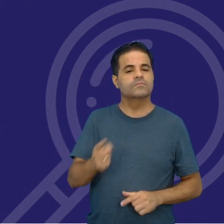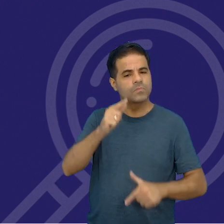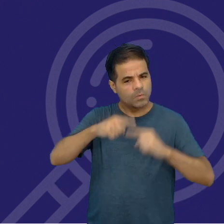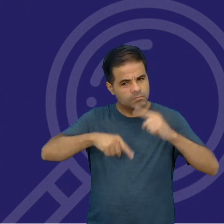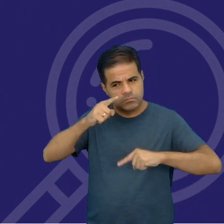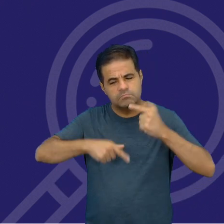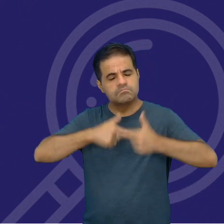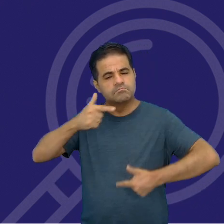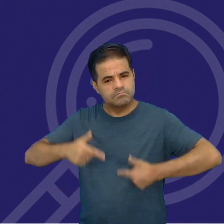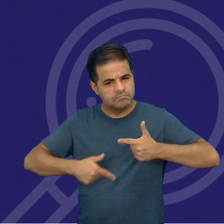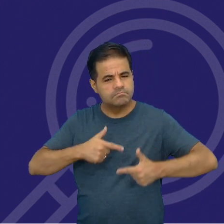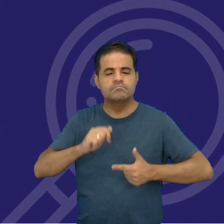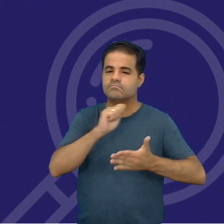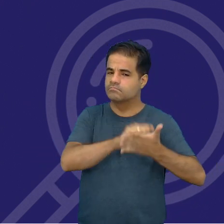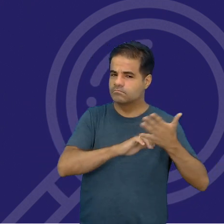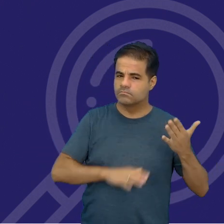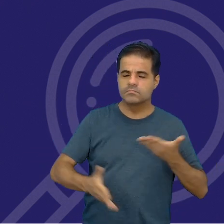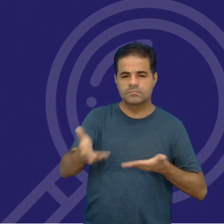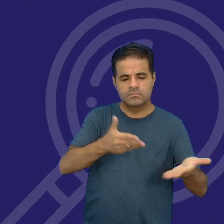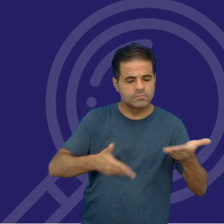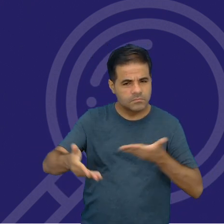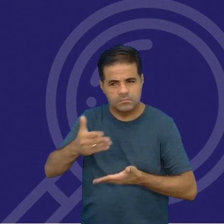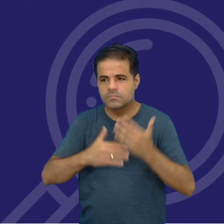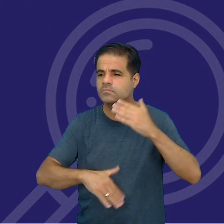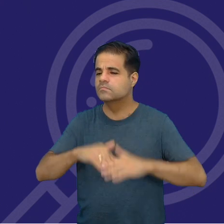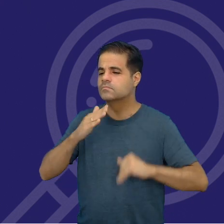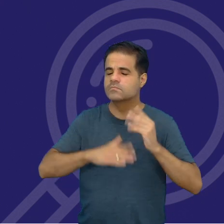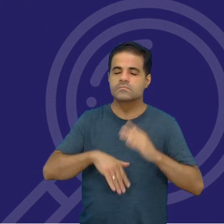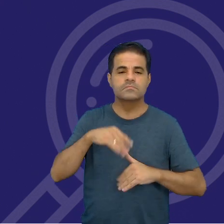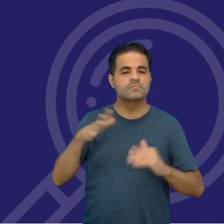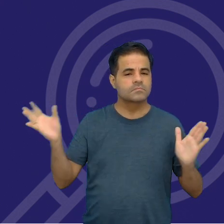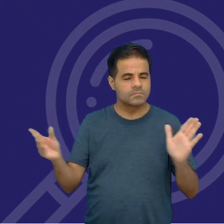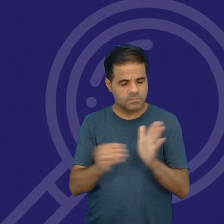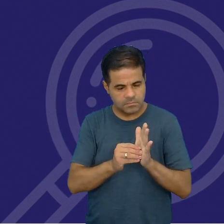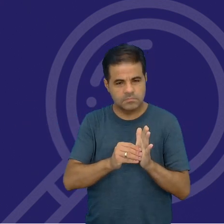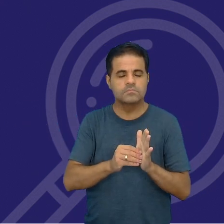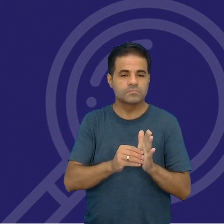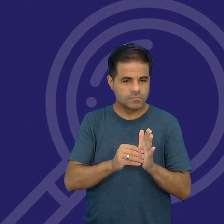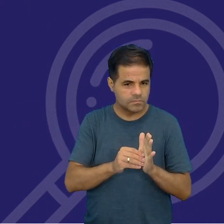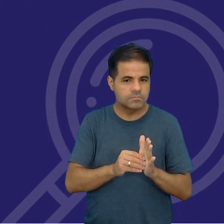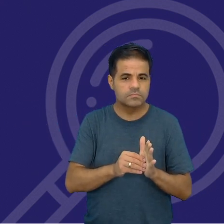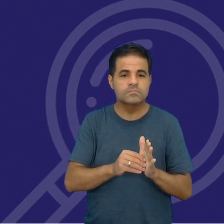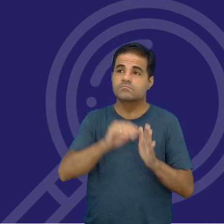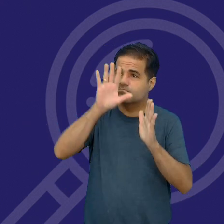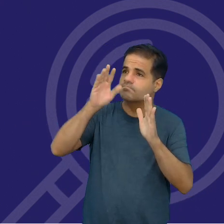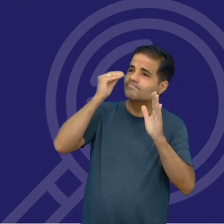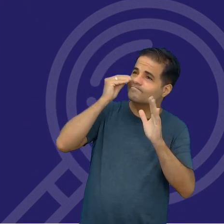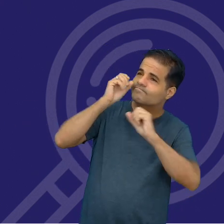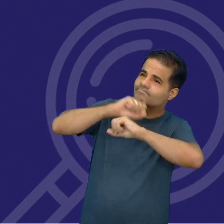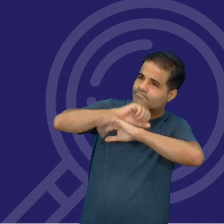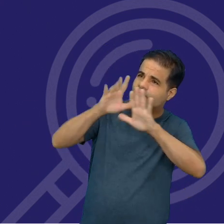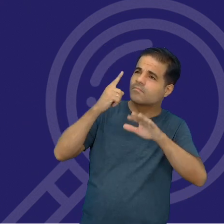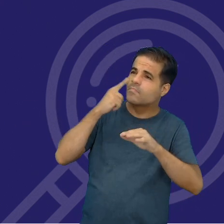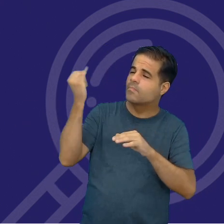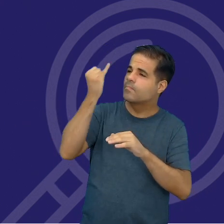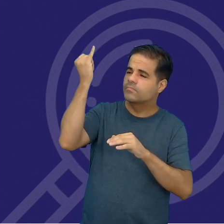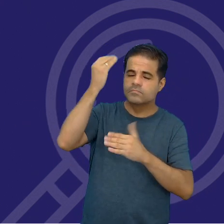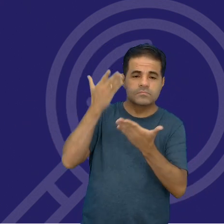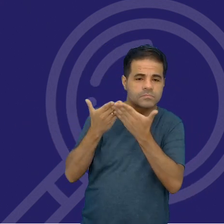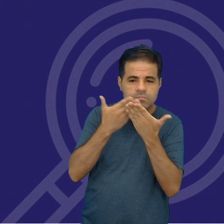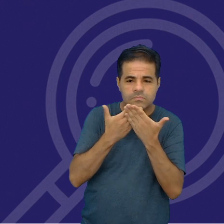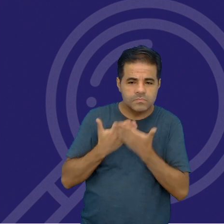temáticas trabalhadas nessa atividade se relacionam com as habilidades que destacamos anteriormente. Fica nítido, então, a importância